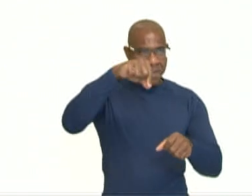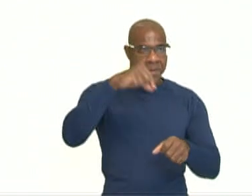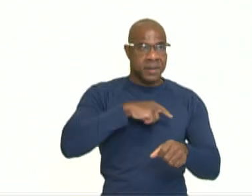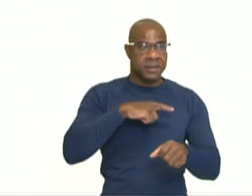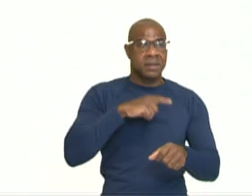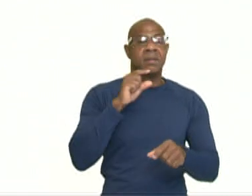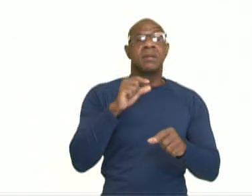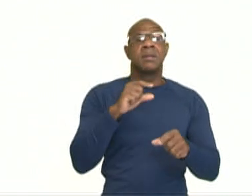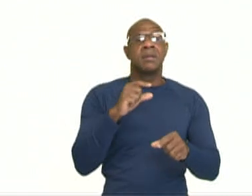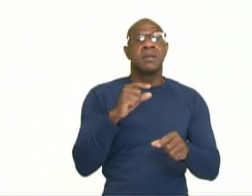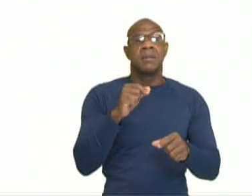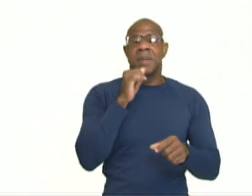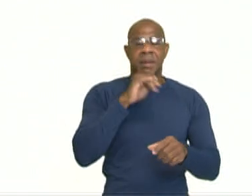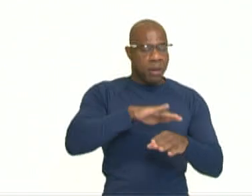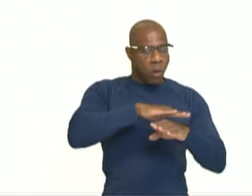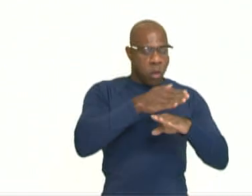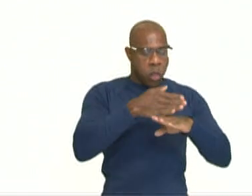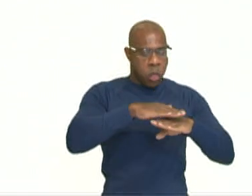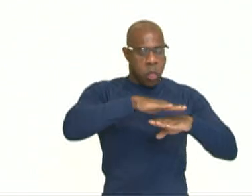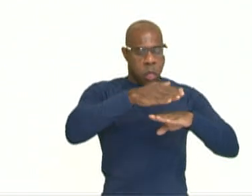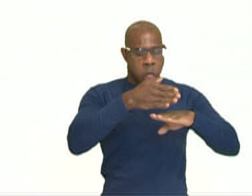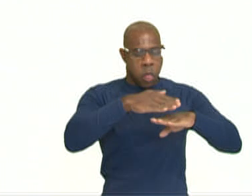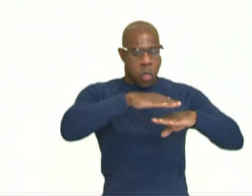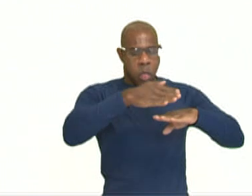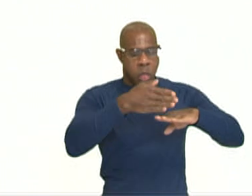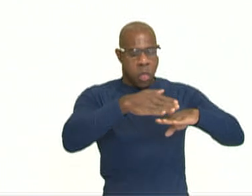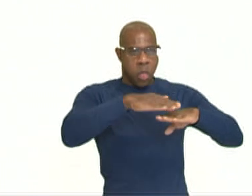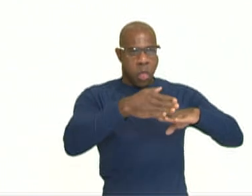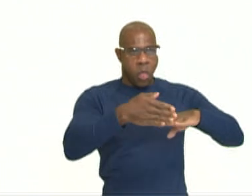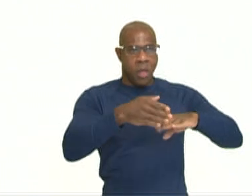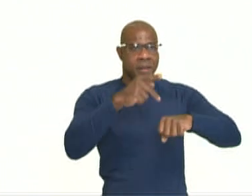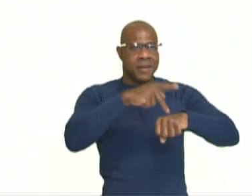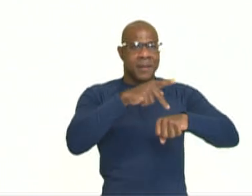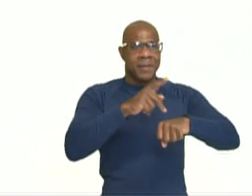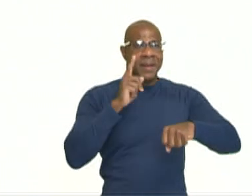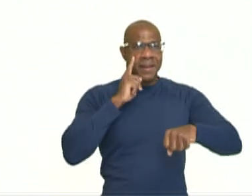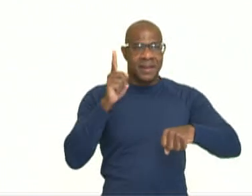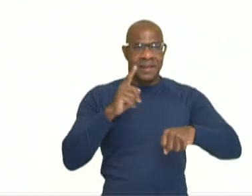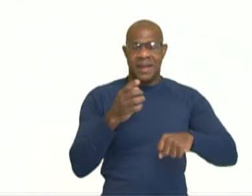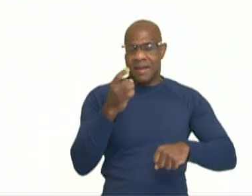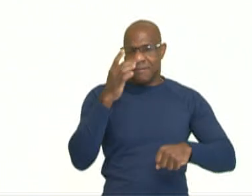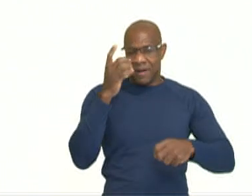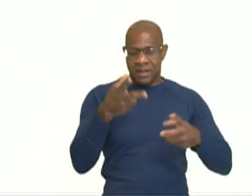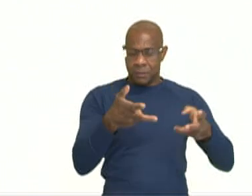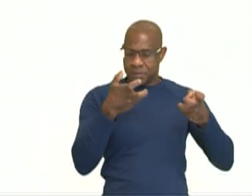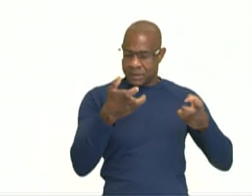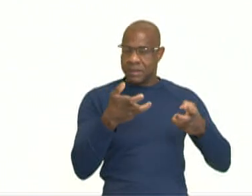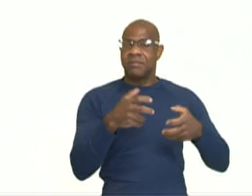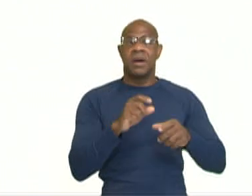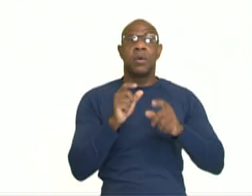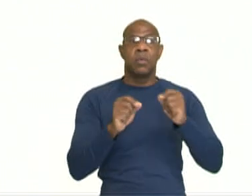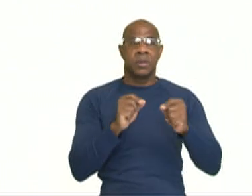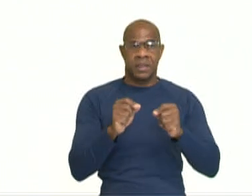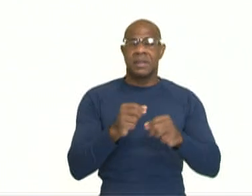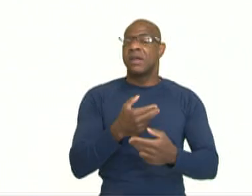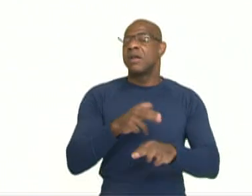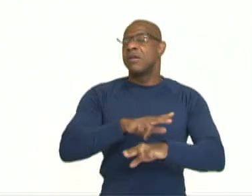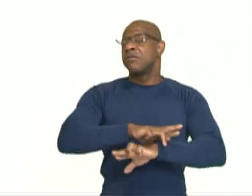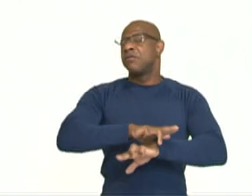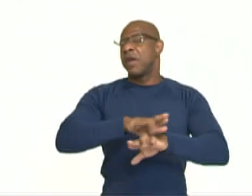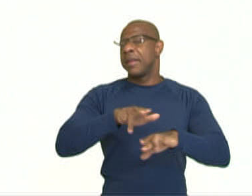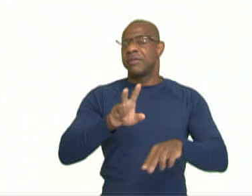como se fossem ondas na rocha. E isso literalmente é facilmente observado nas suas mais